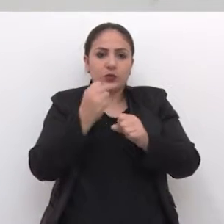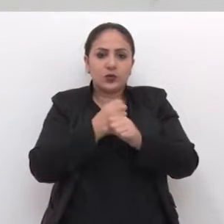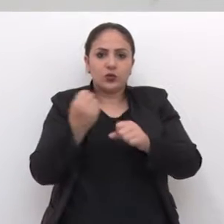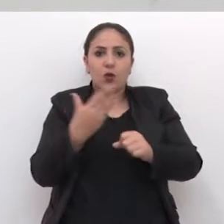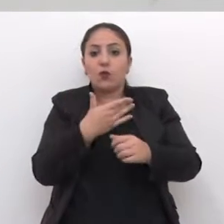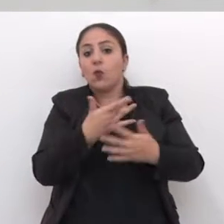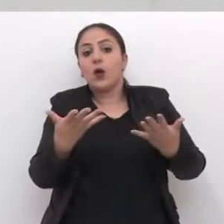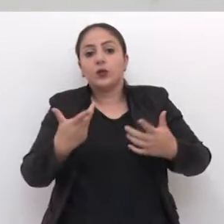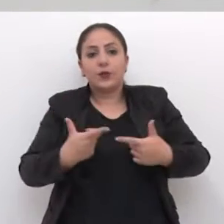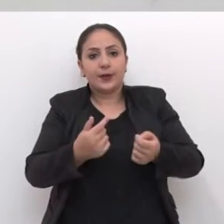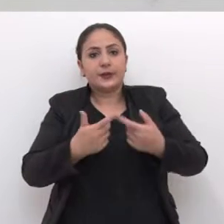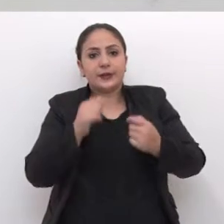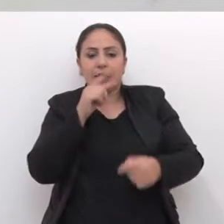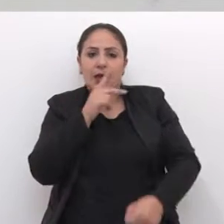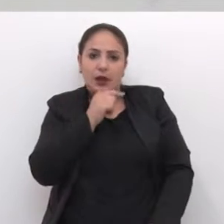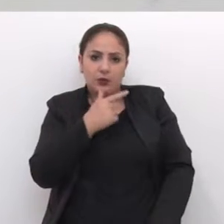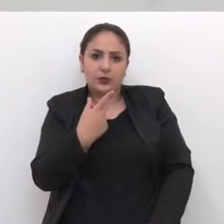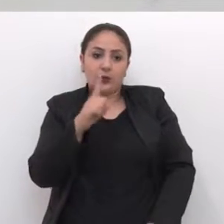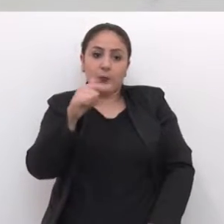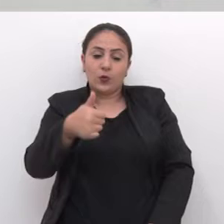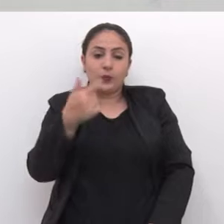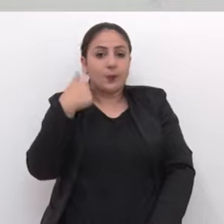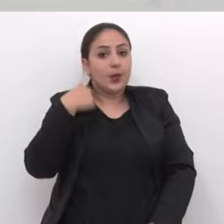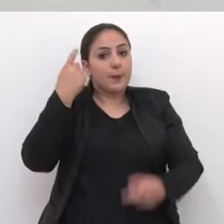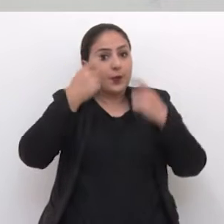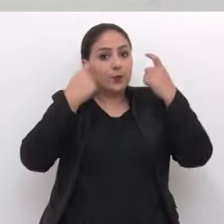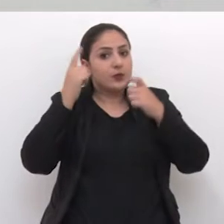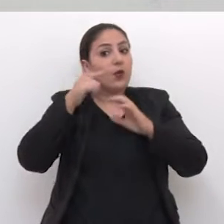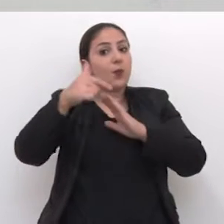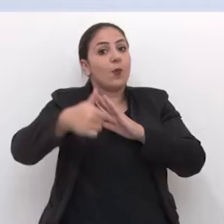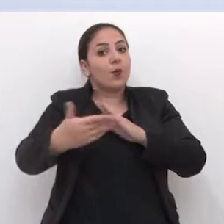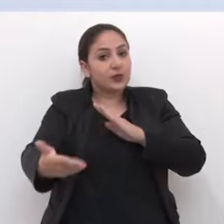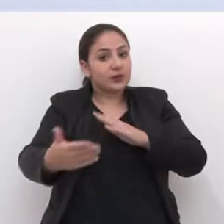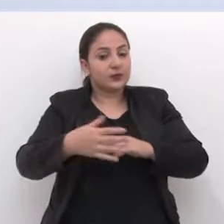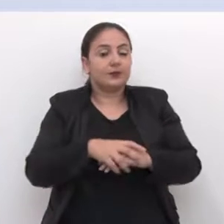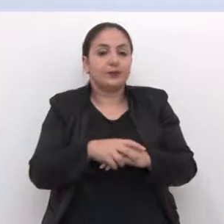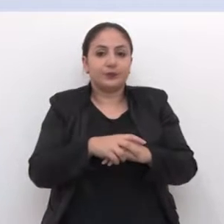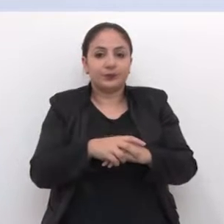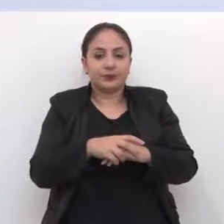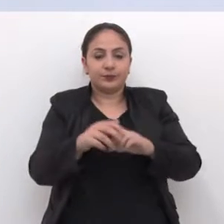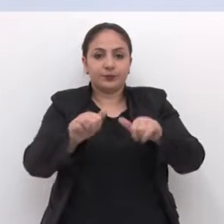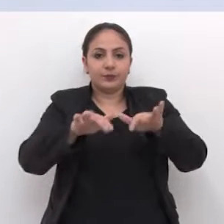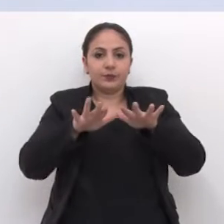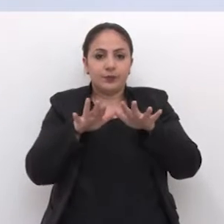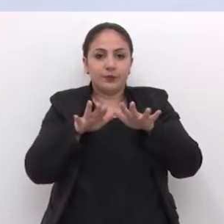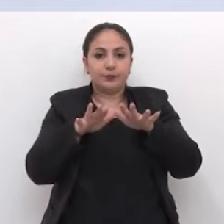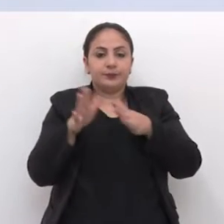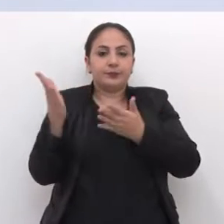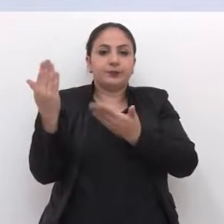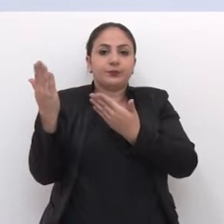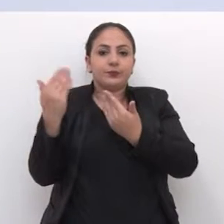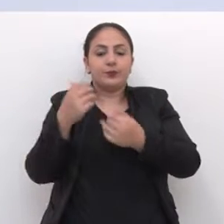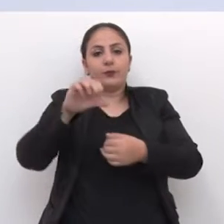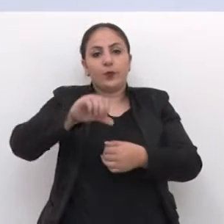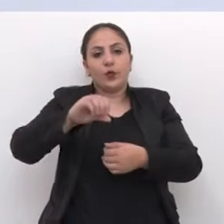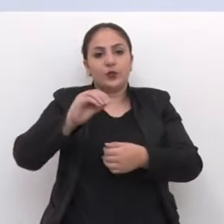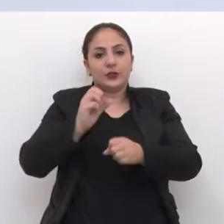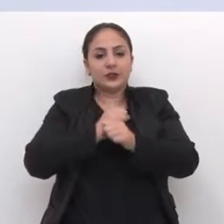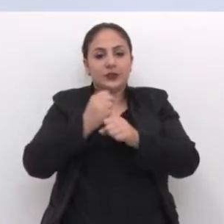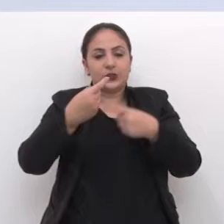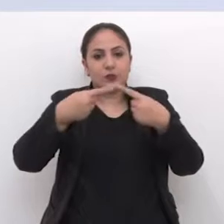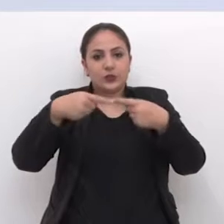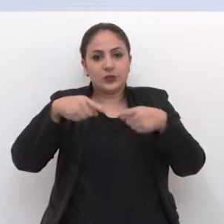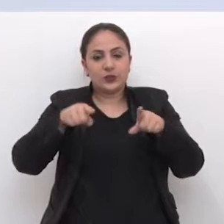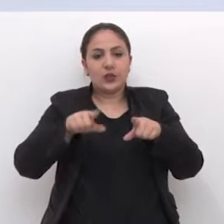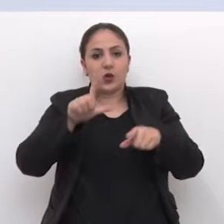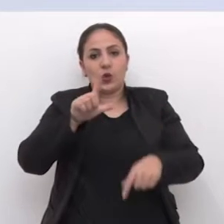quanto vai ser gastado de água depois? A minha preocupação é depois disso aqui. Sessão solene vai homenagear 90 anos